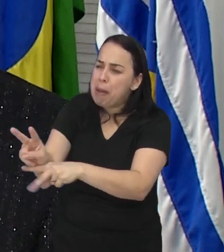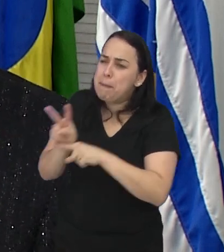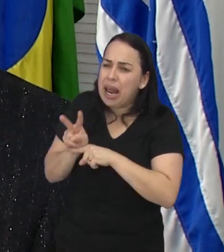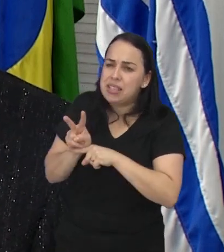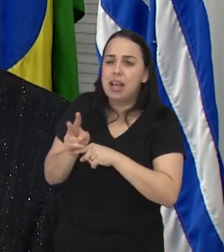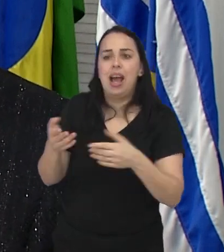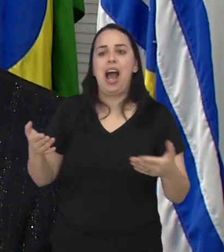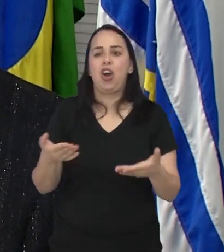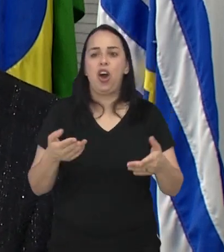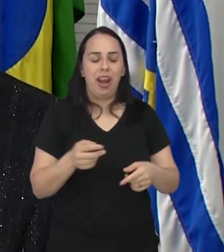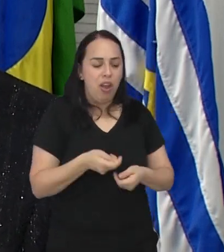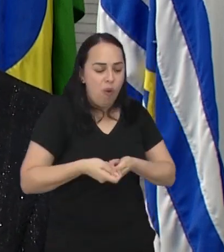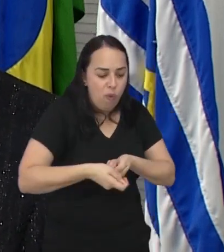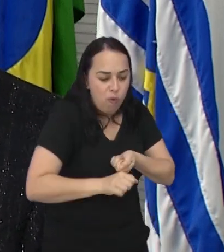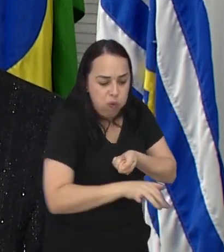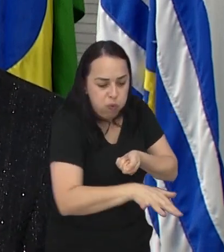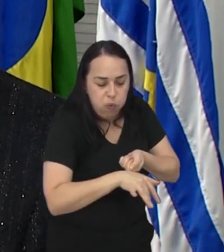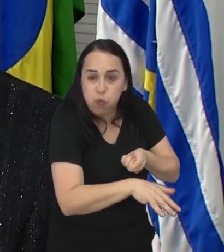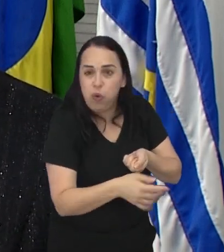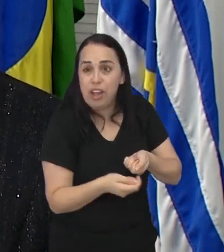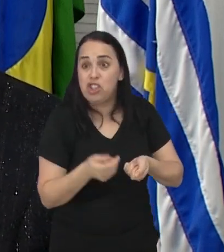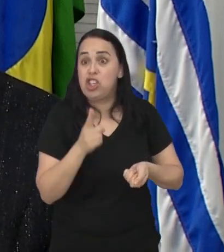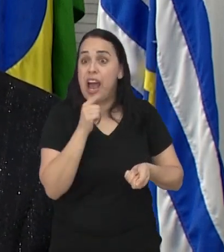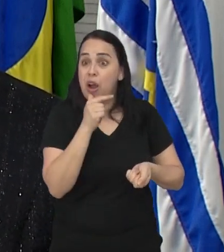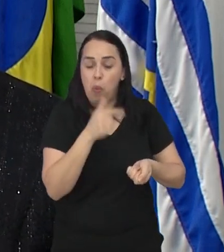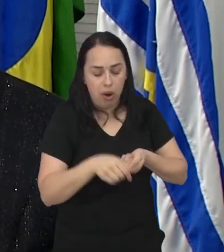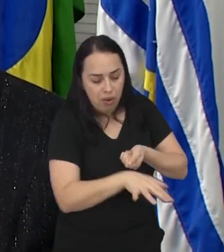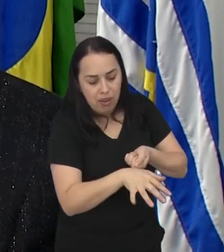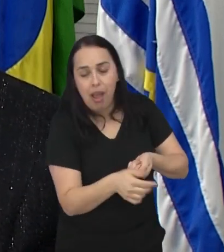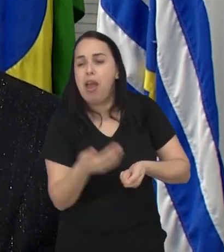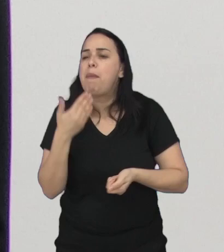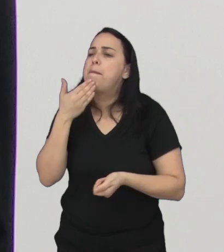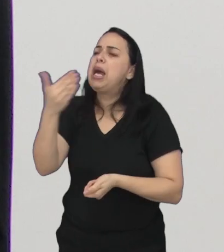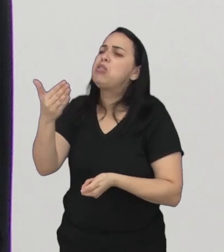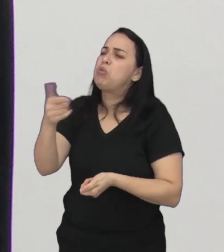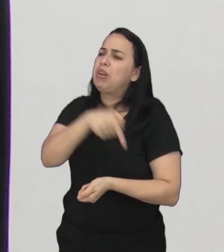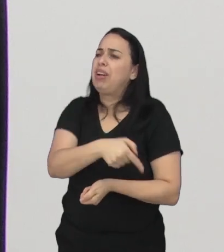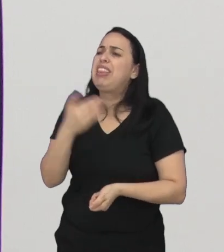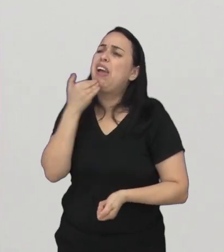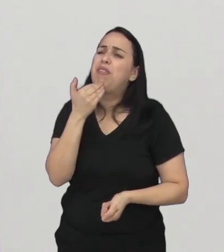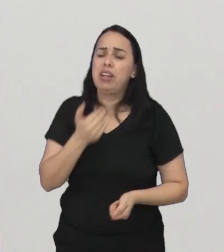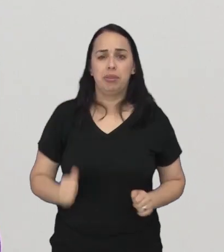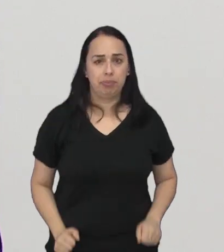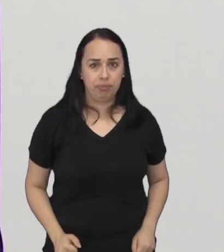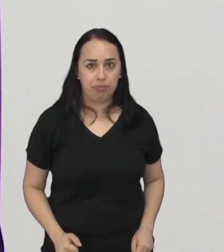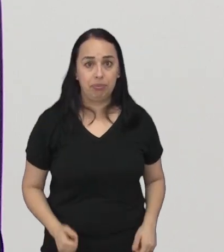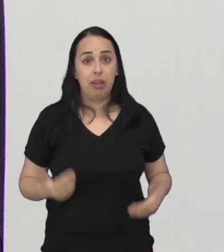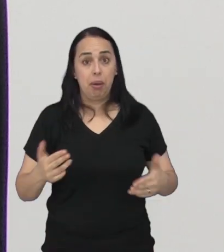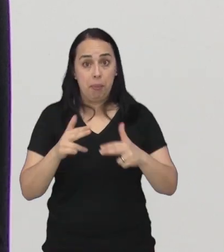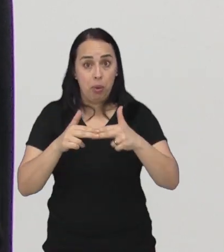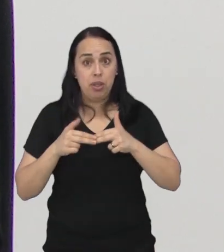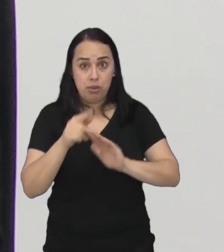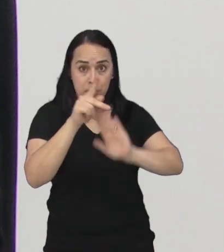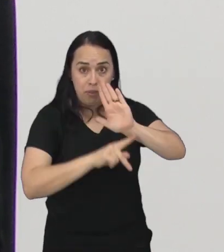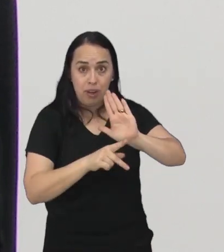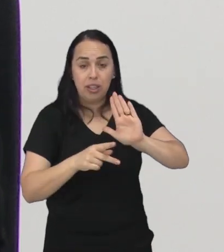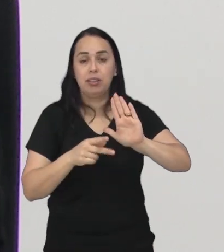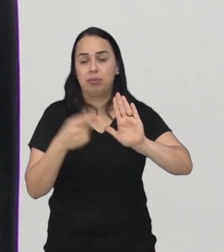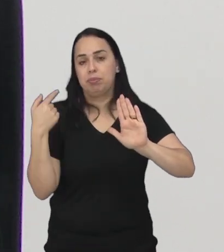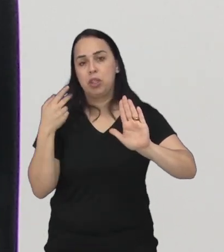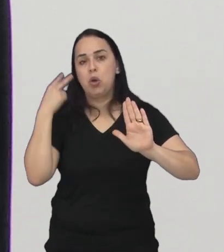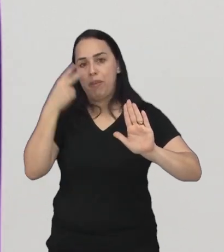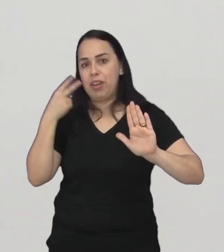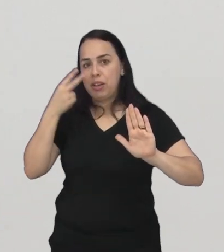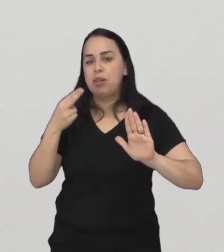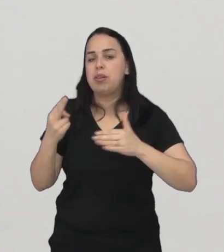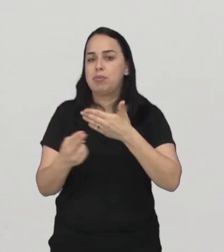de açúcar? Eu vou lá emprestar uma VAP e isso acontece muito. Para o vereador Renato Santiago, as políticas